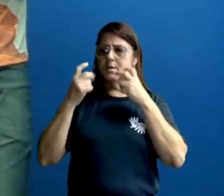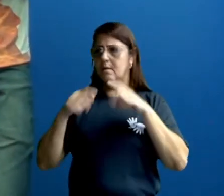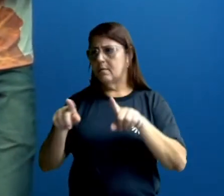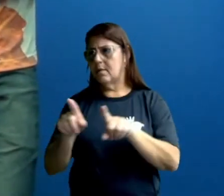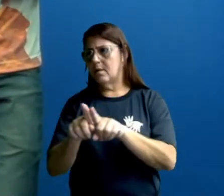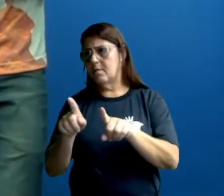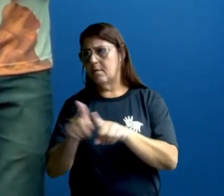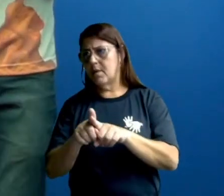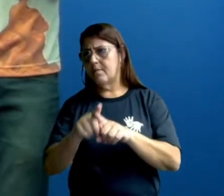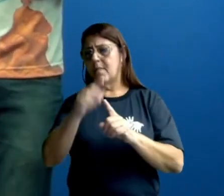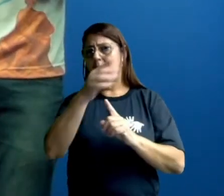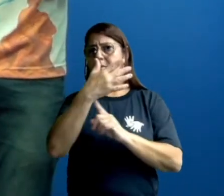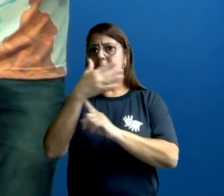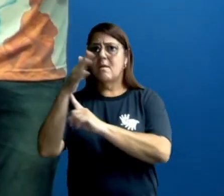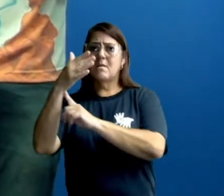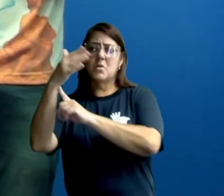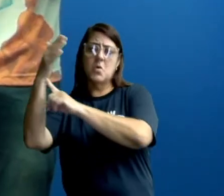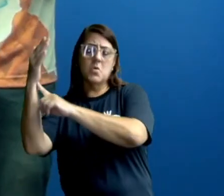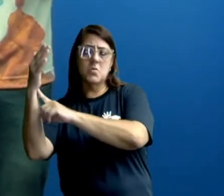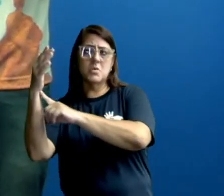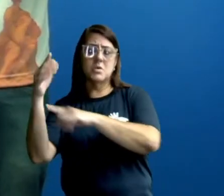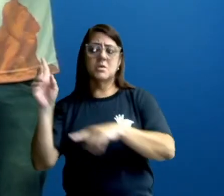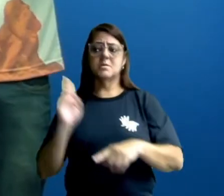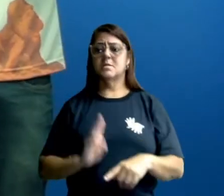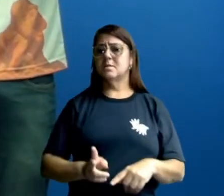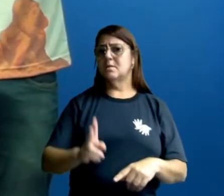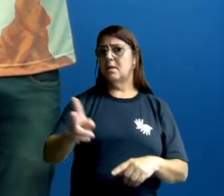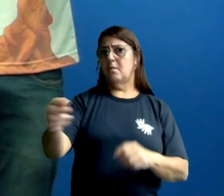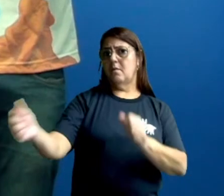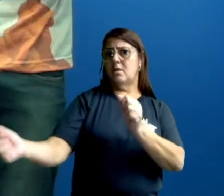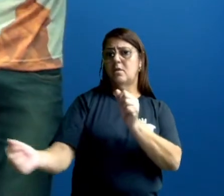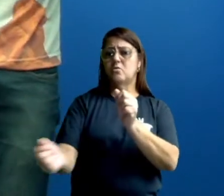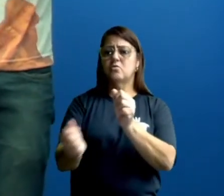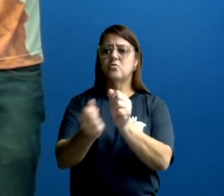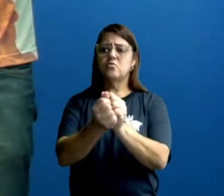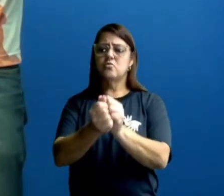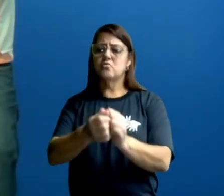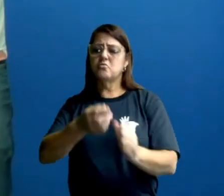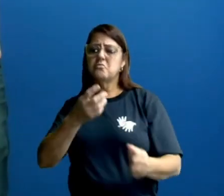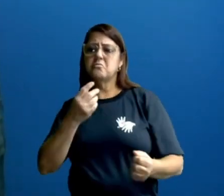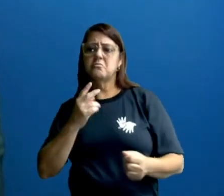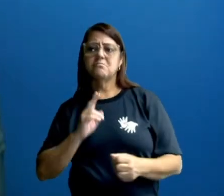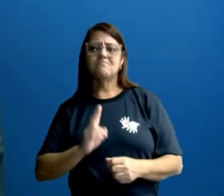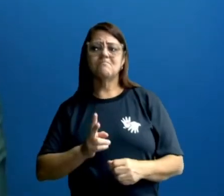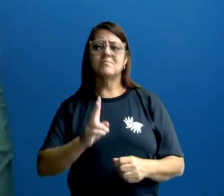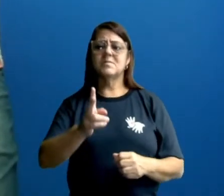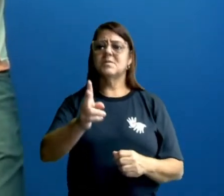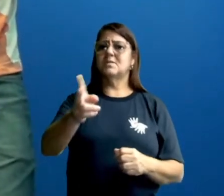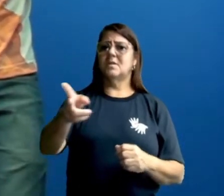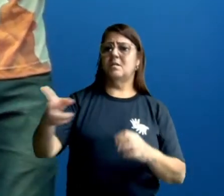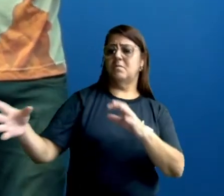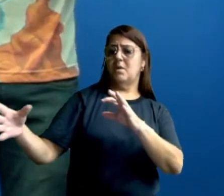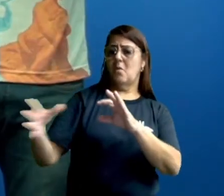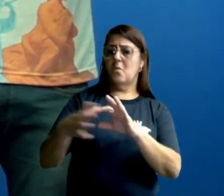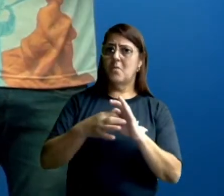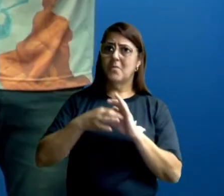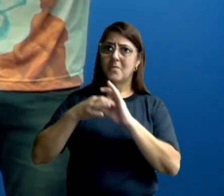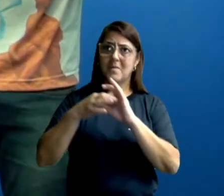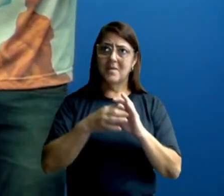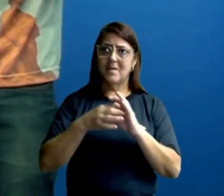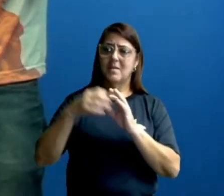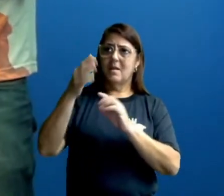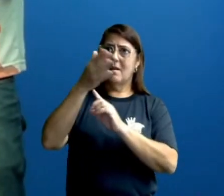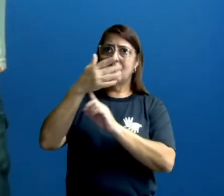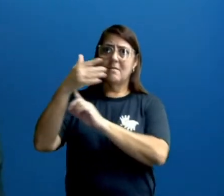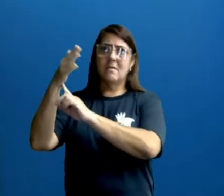a tecnologia ela vai estar intrinsecamente, ela vai estar muito, mas muito associada mesmo, né,